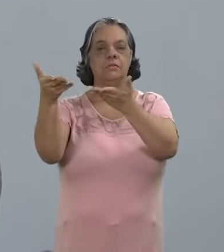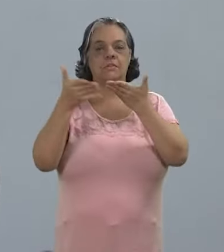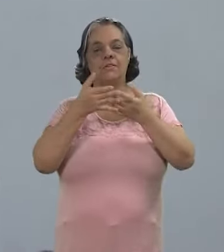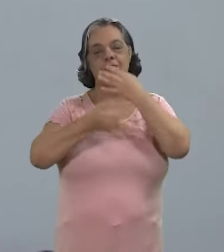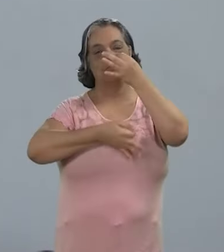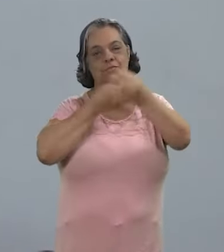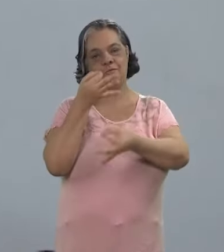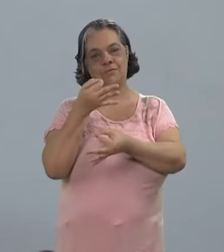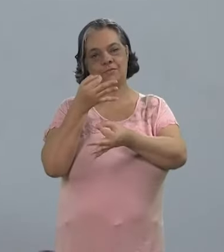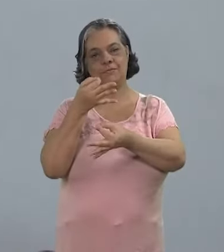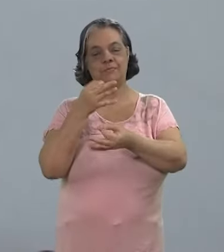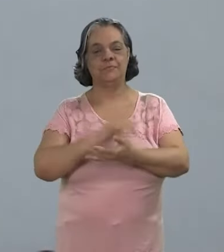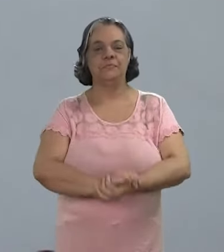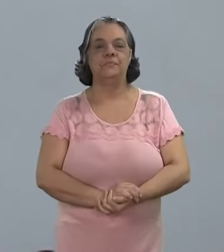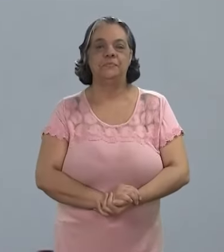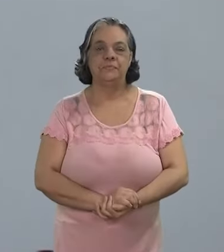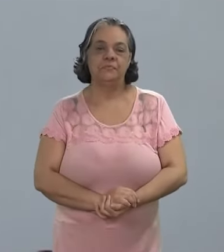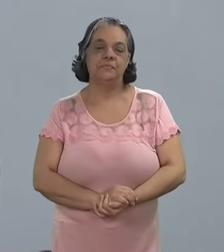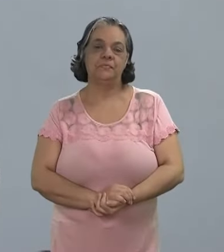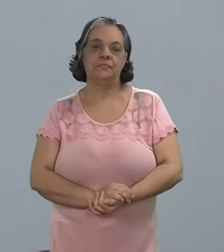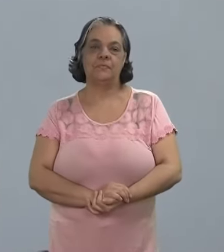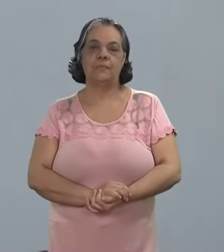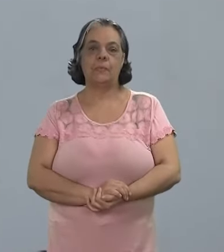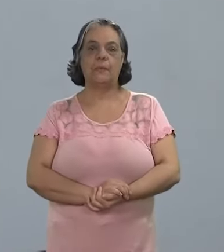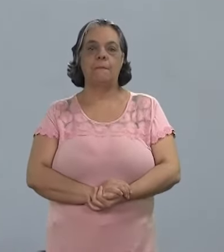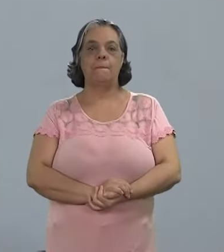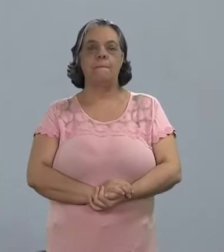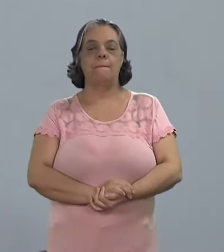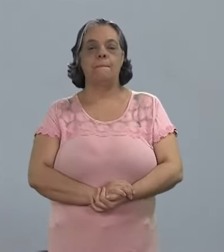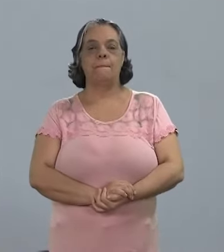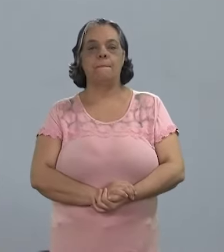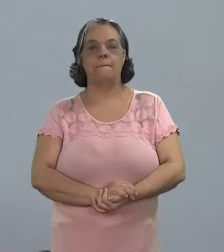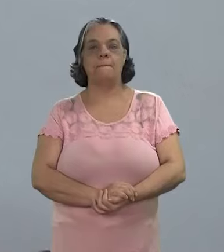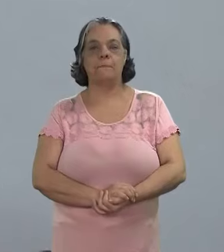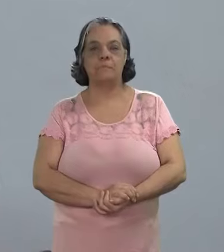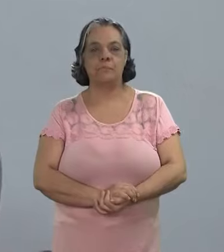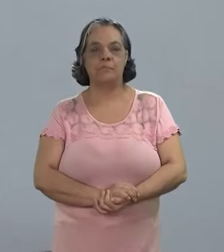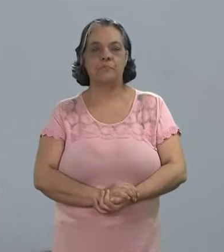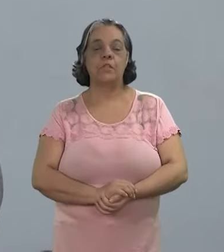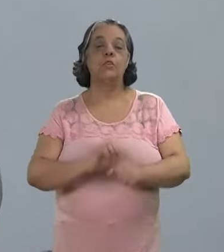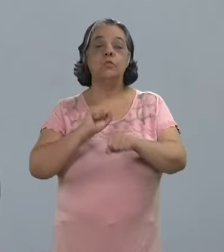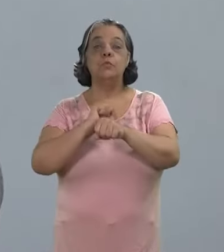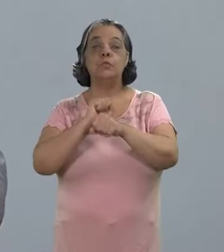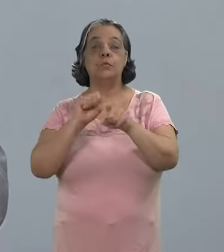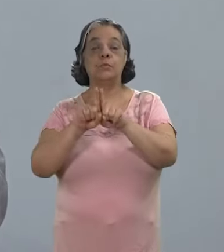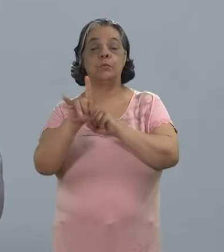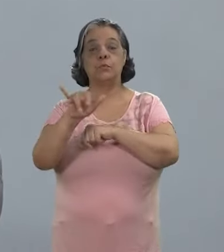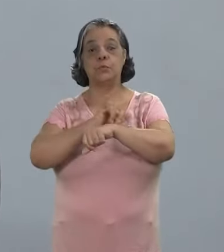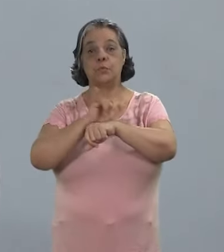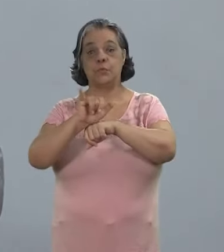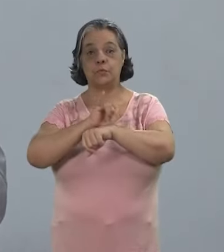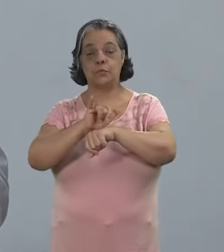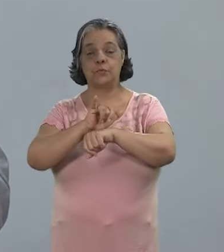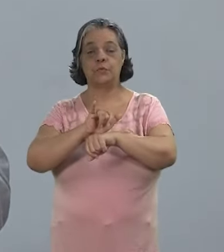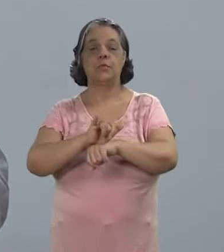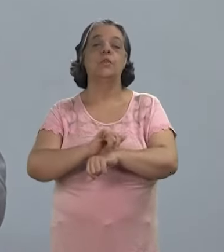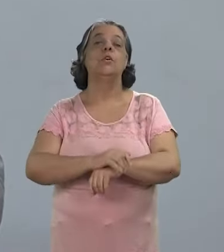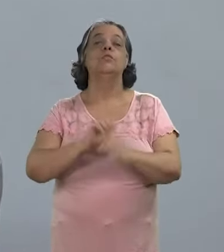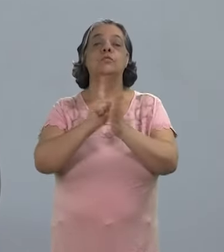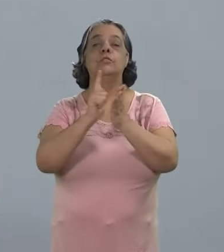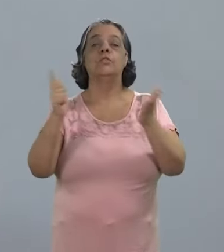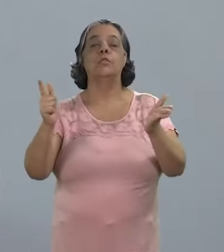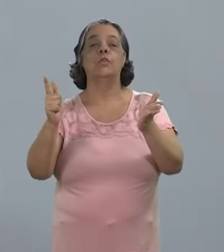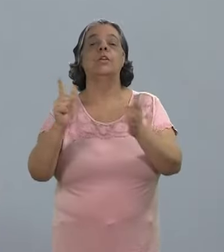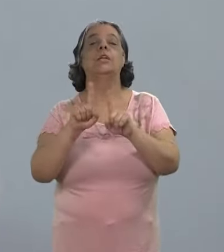sociais e traga sugestões anota aí arroba programatvdh.unicap estamos também no YouTube nos